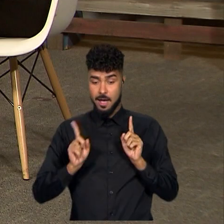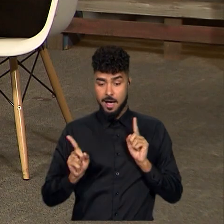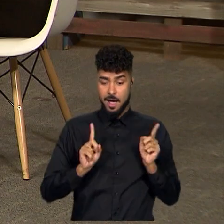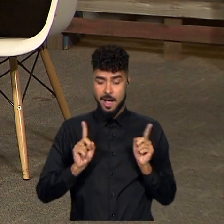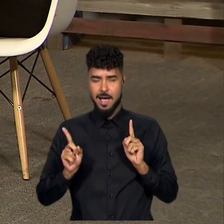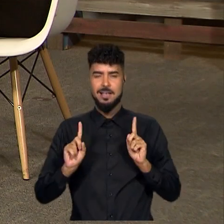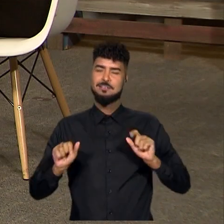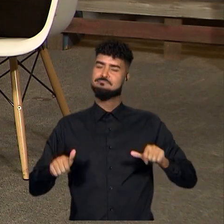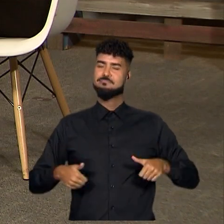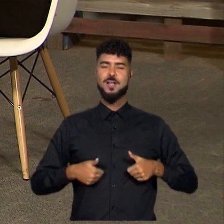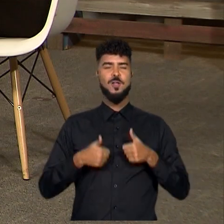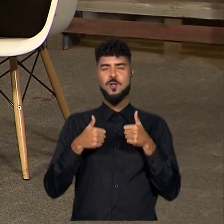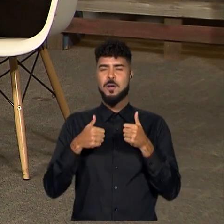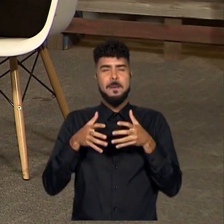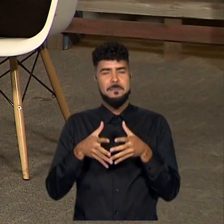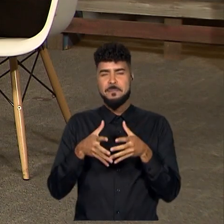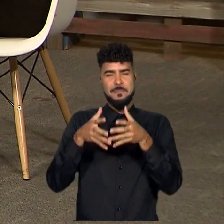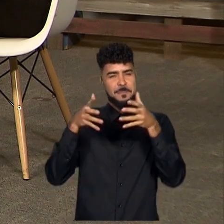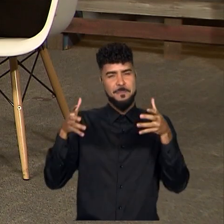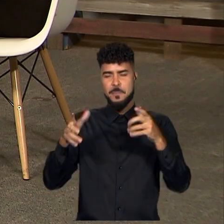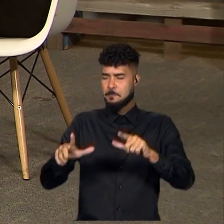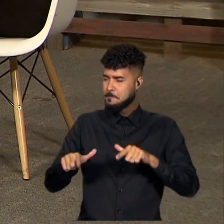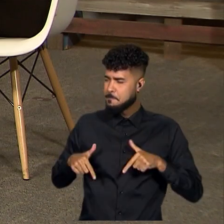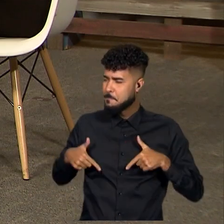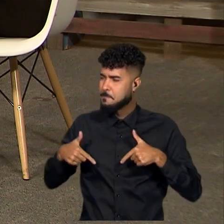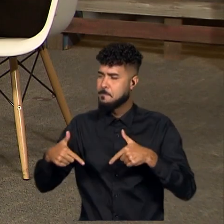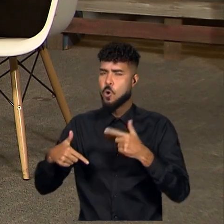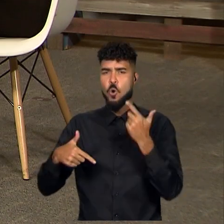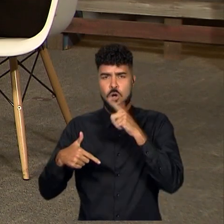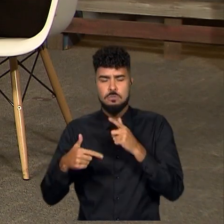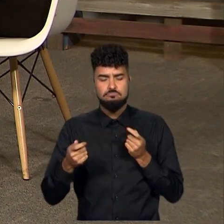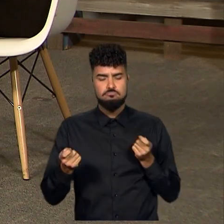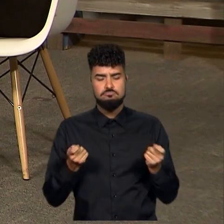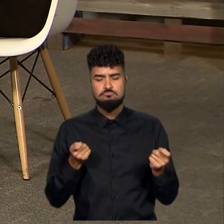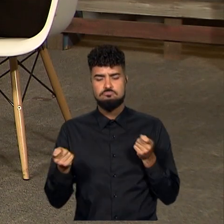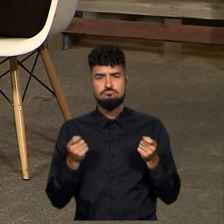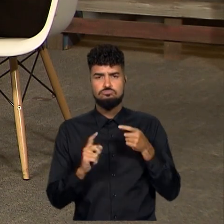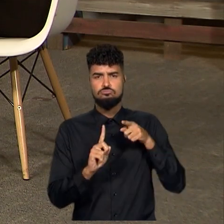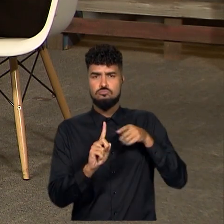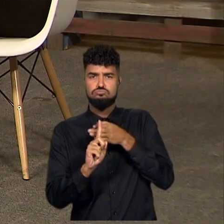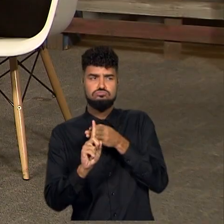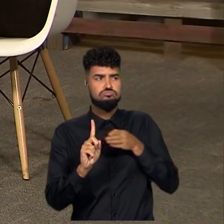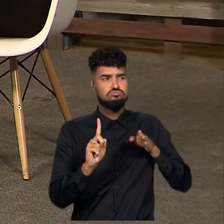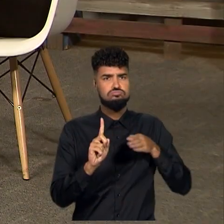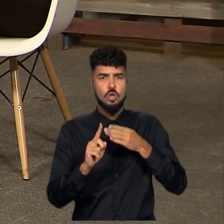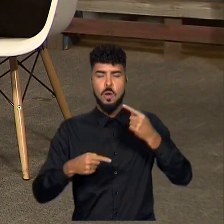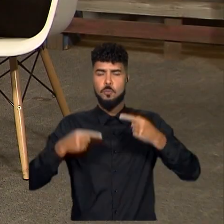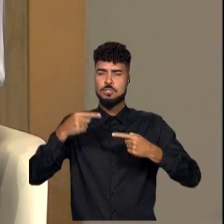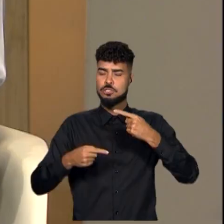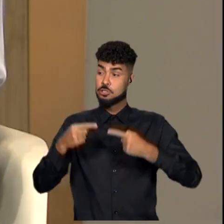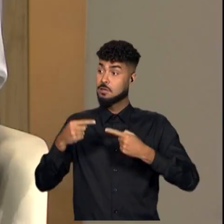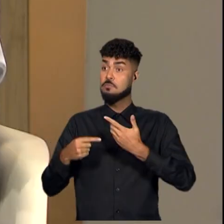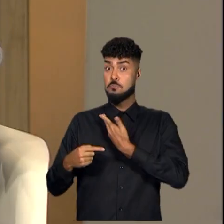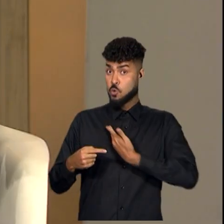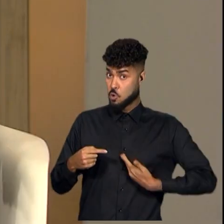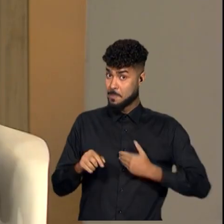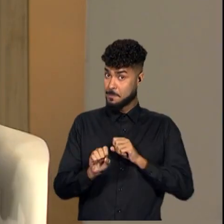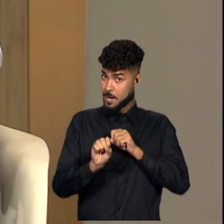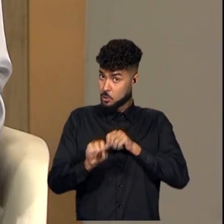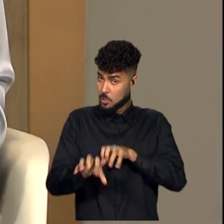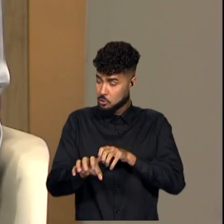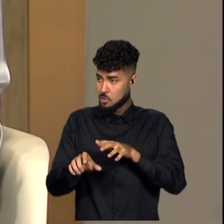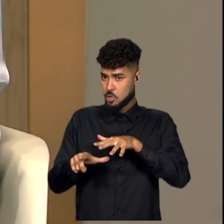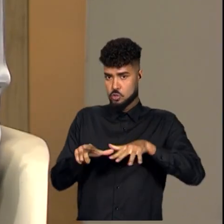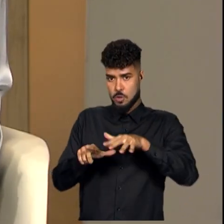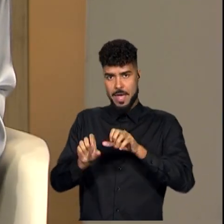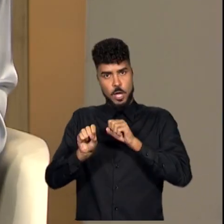melhora muito, acho que amplifica a possibilidade de articular melhor as políticas públicas educacionais, sejam elas